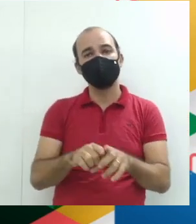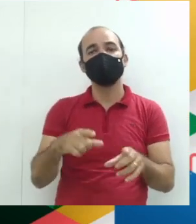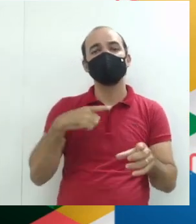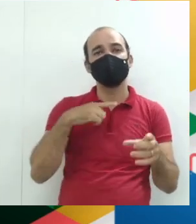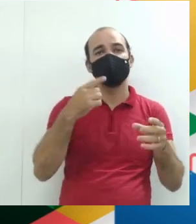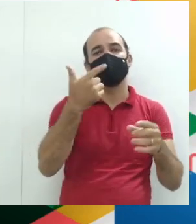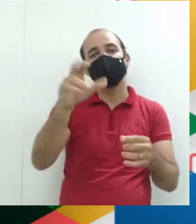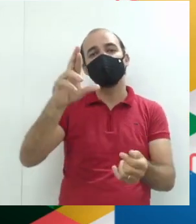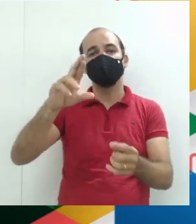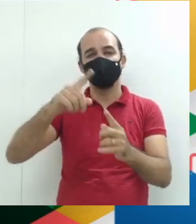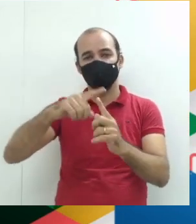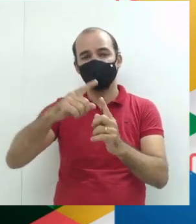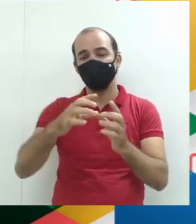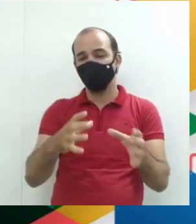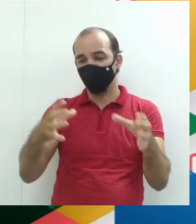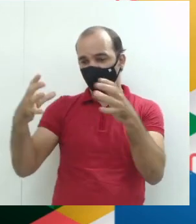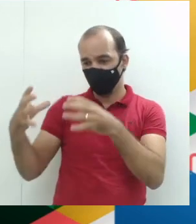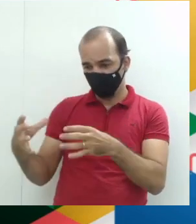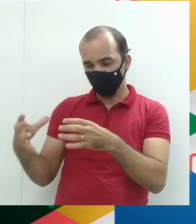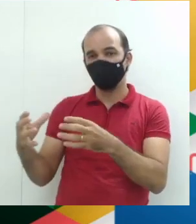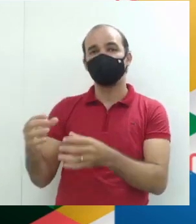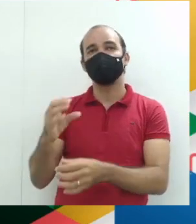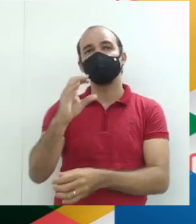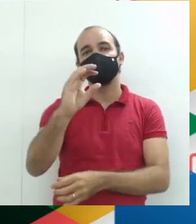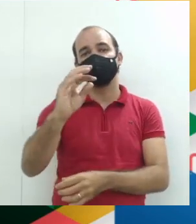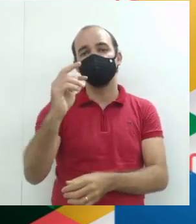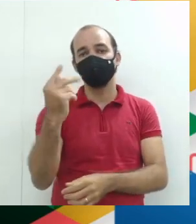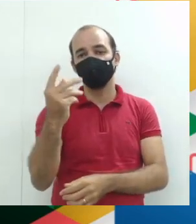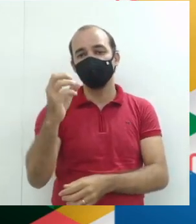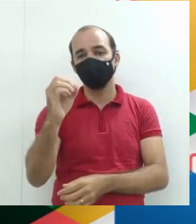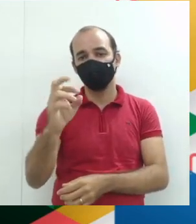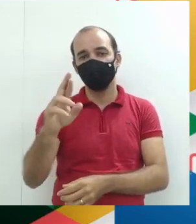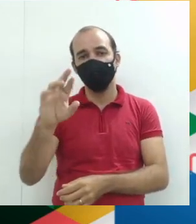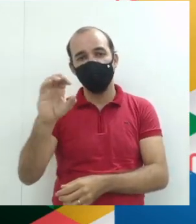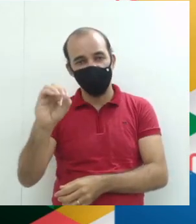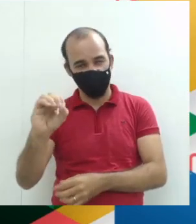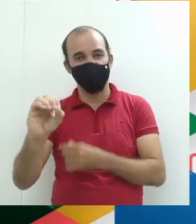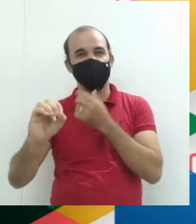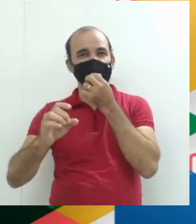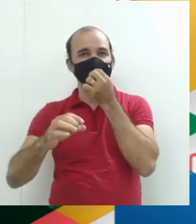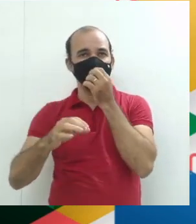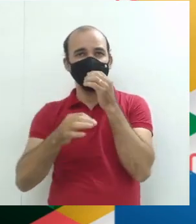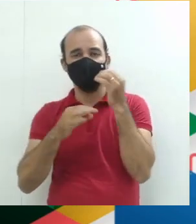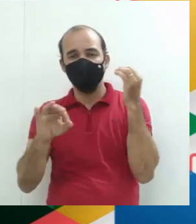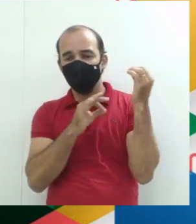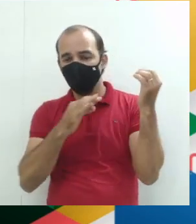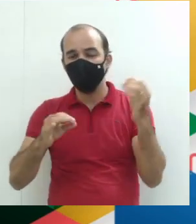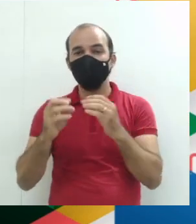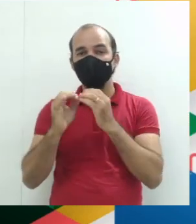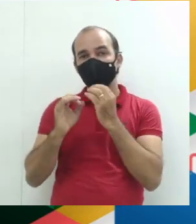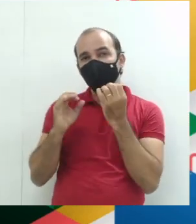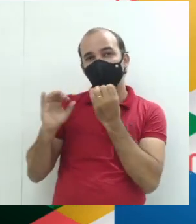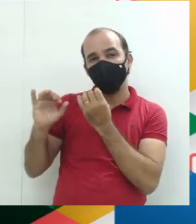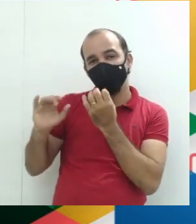um estilo musical que se tocava mais com instrumentos de sopro e cordas. Aqui embaixo a gente tem